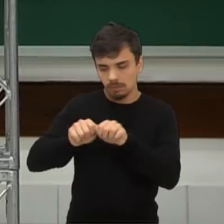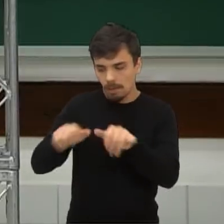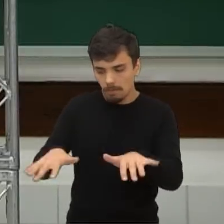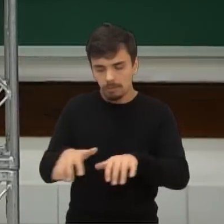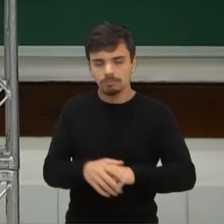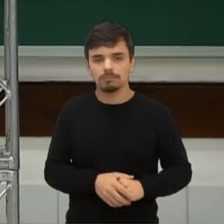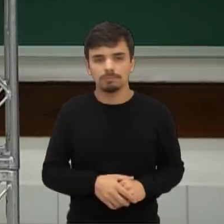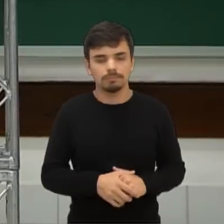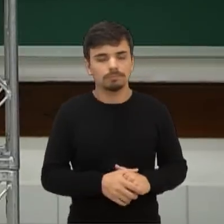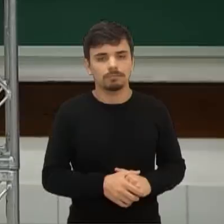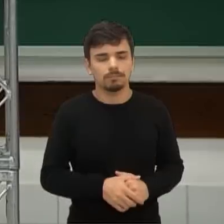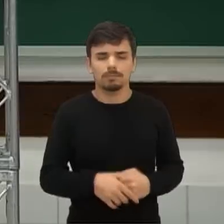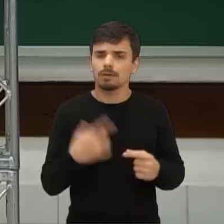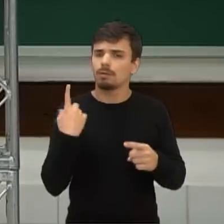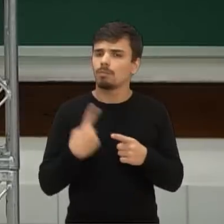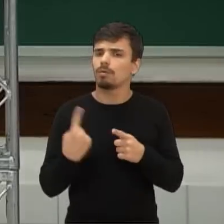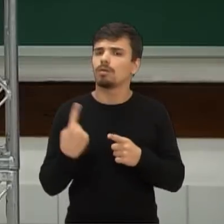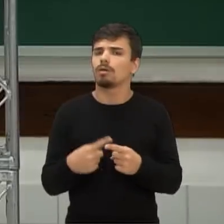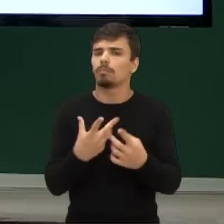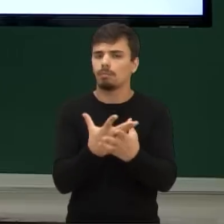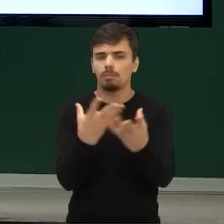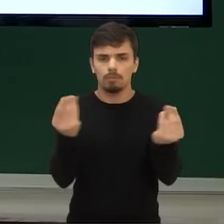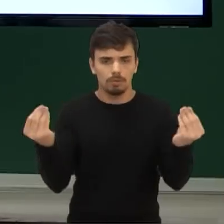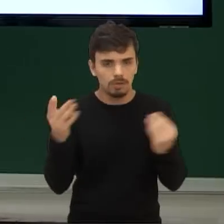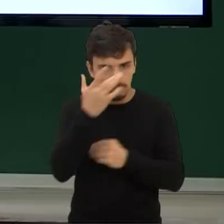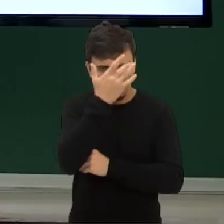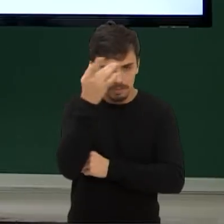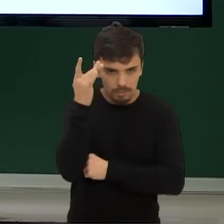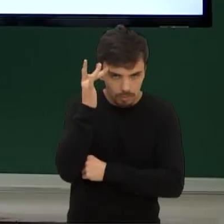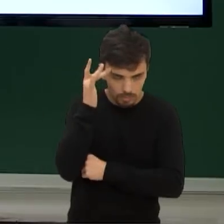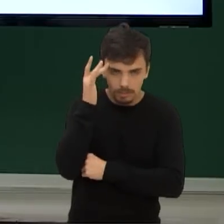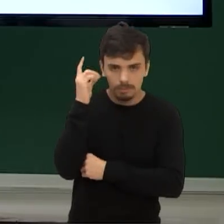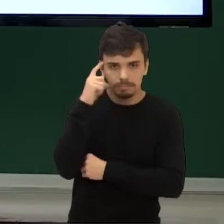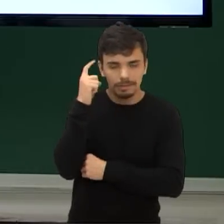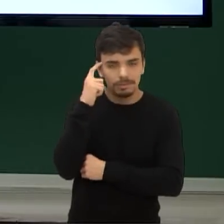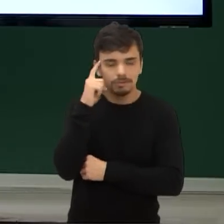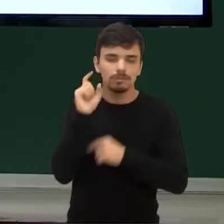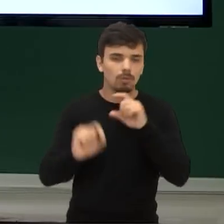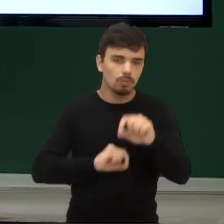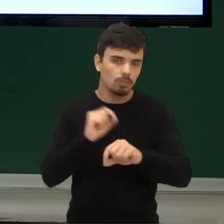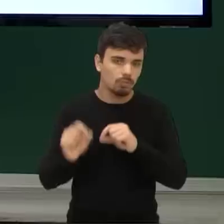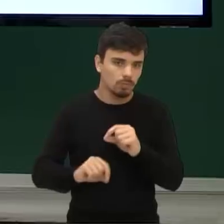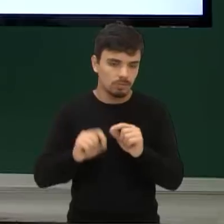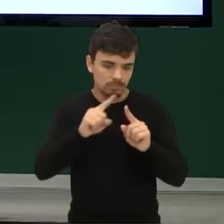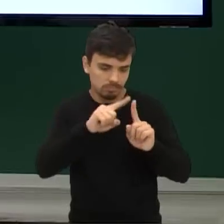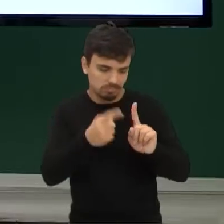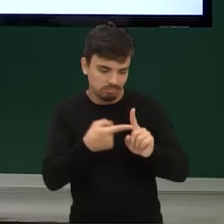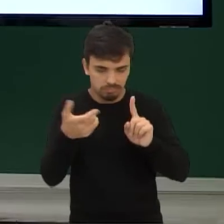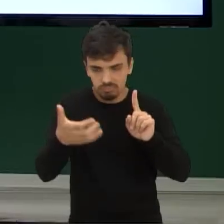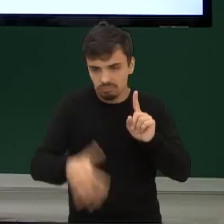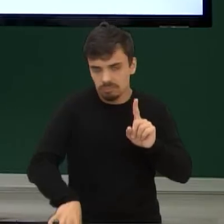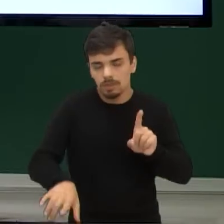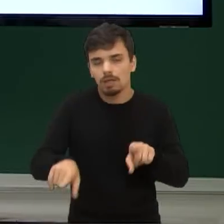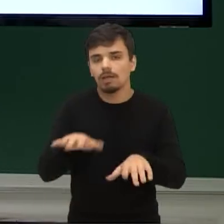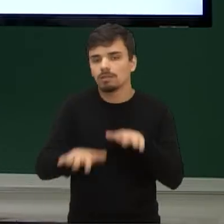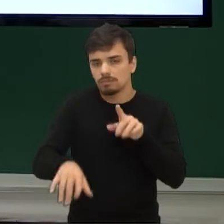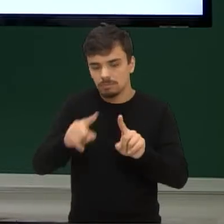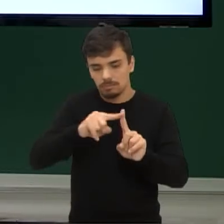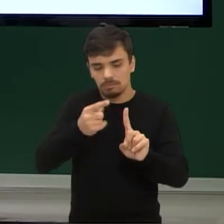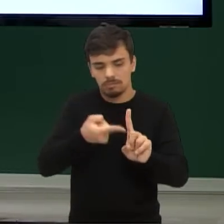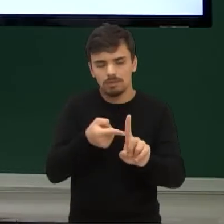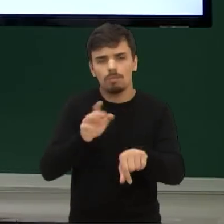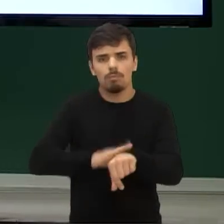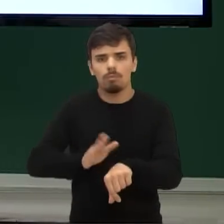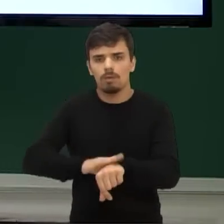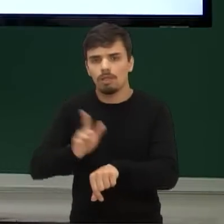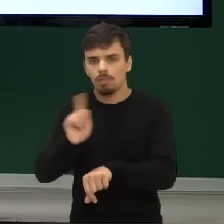transmissíveis? Porque muitas pessoas pensam, né, a questão da gravidez indesejada, e com certeza uma gravidez no momento, né, em